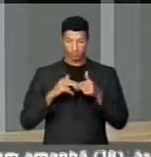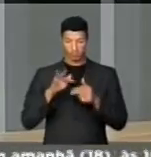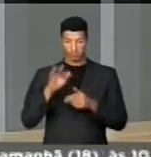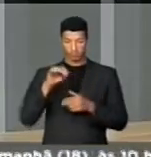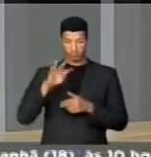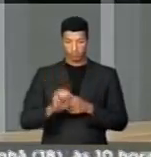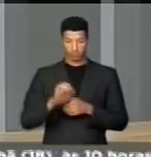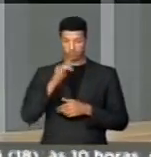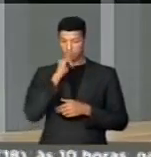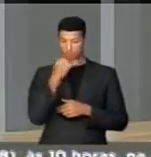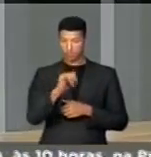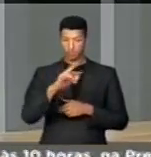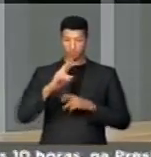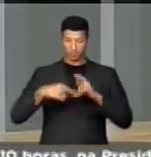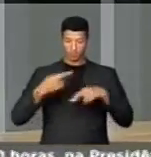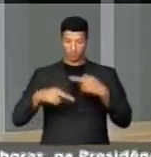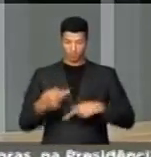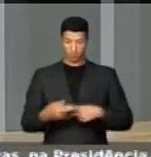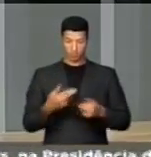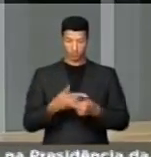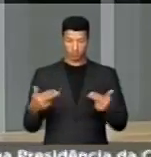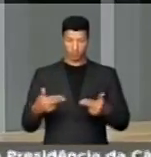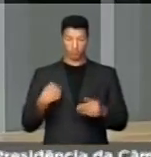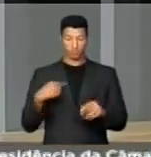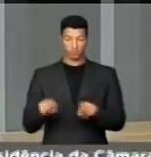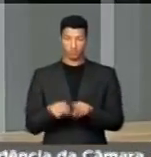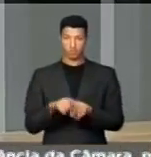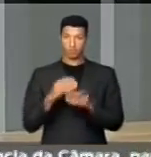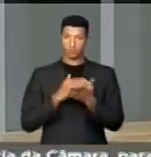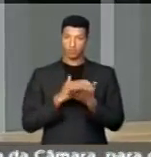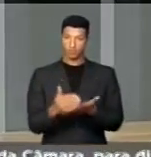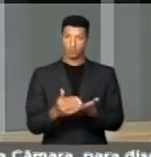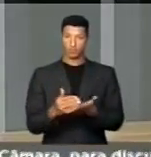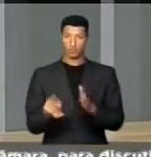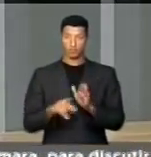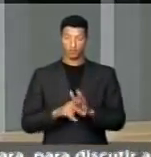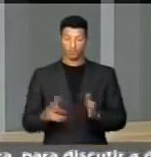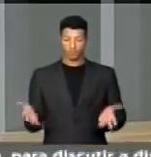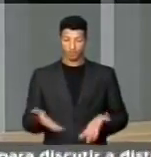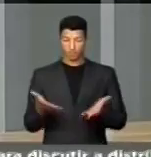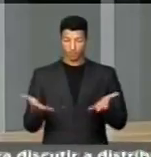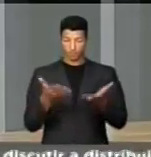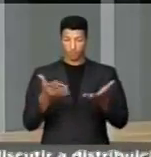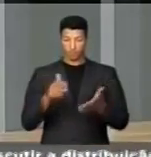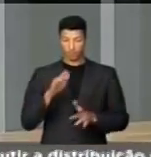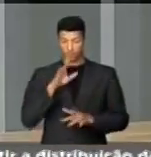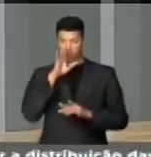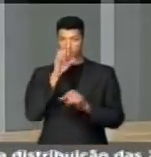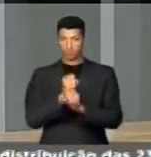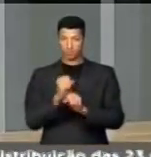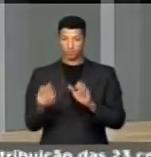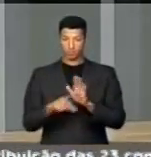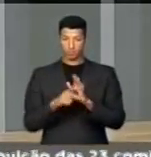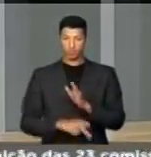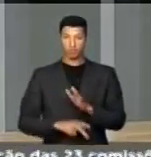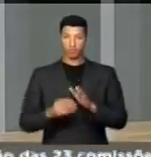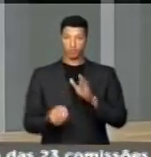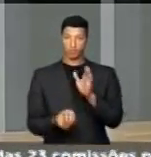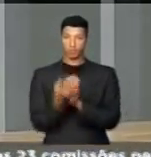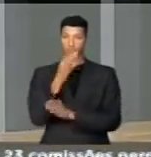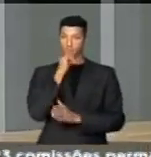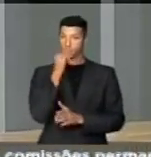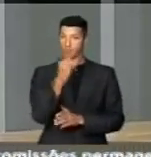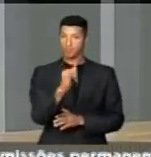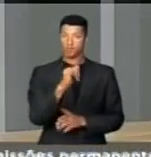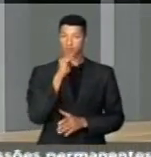de energias renováveis. Iniciativas: incentivo ao uso de fontes renováveis de geração de